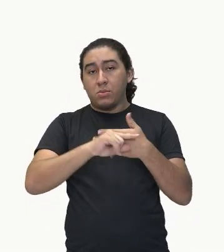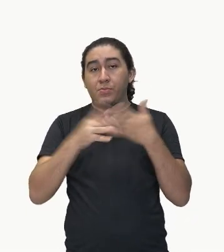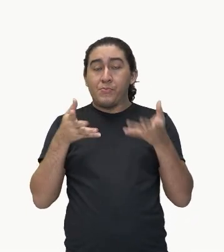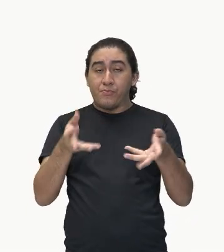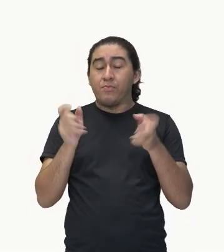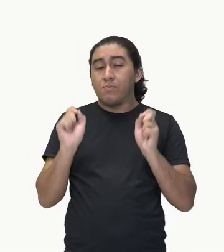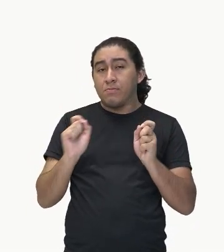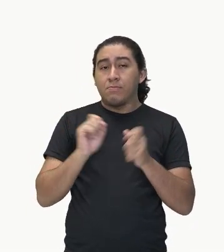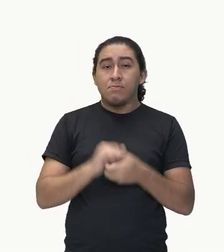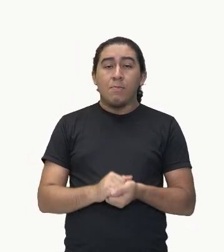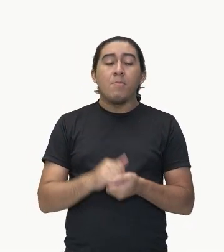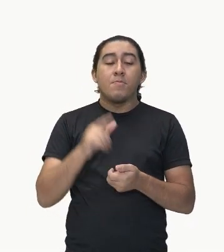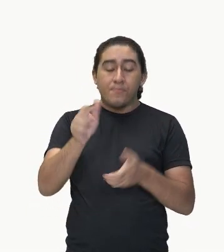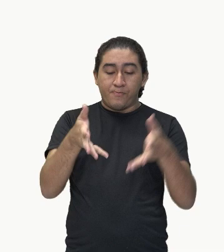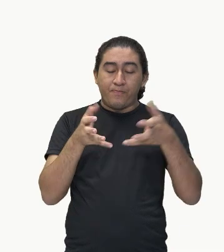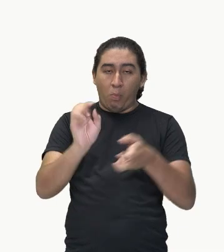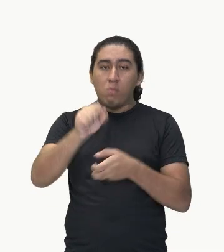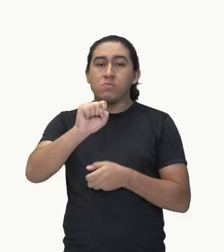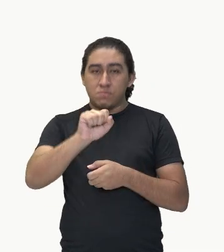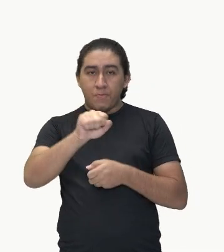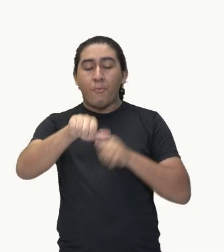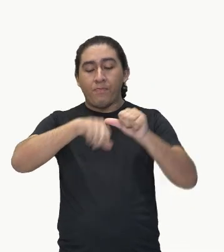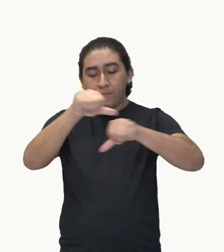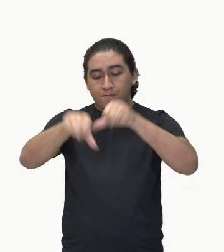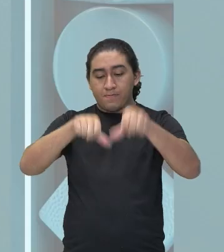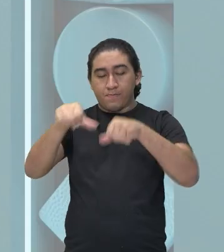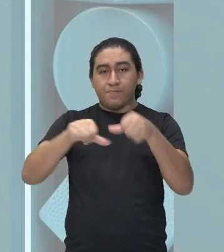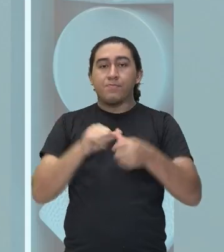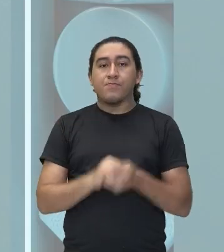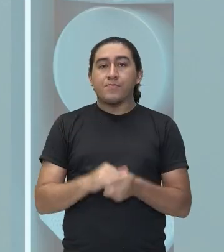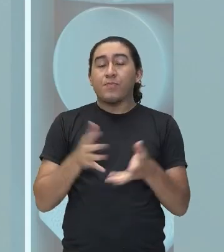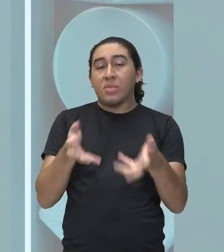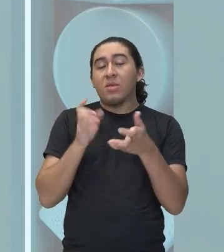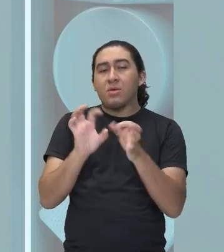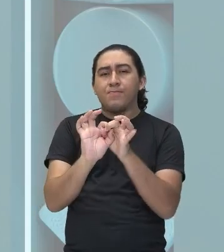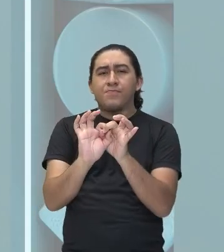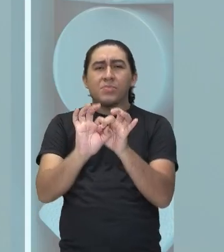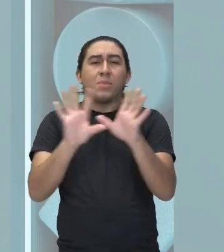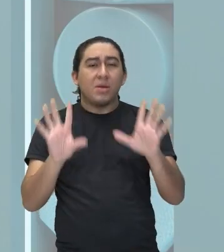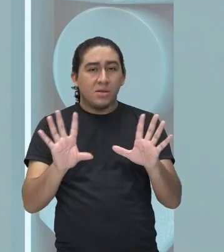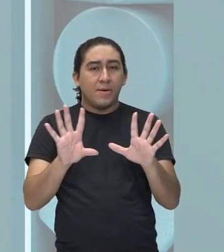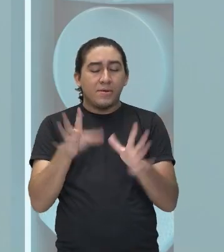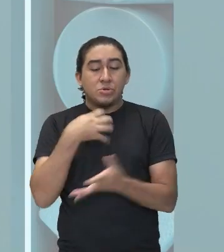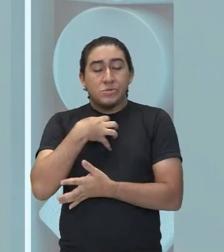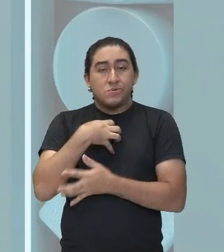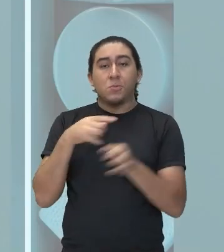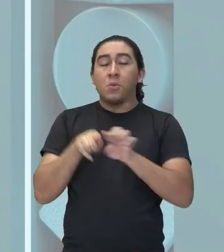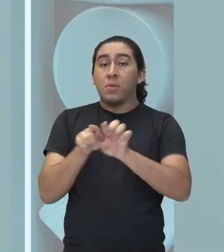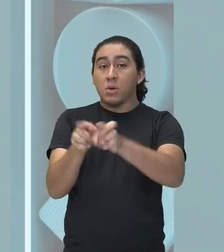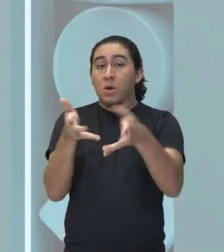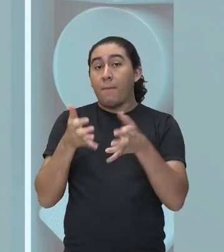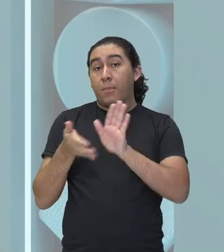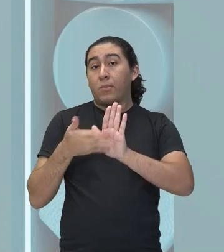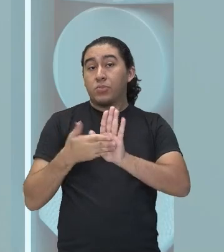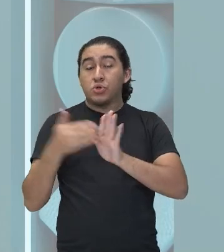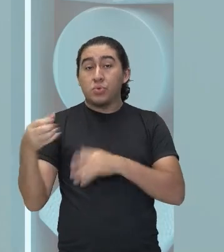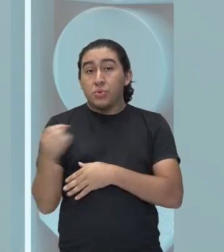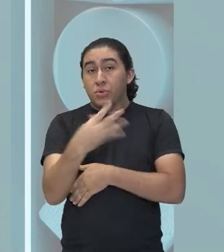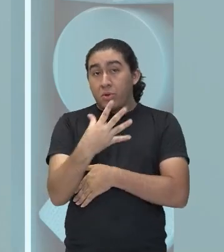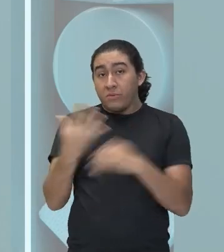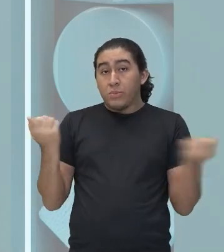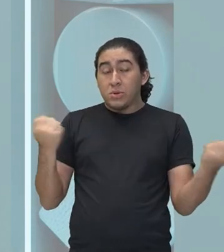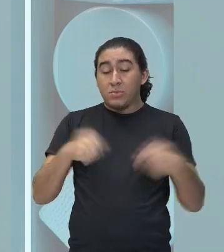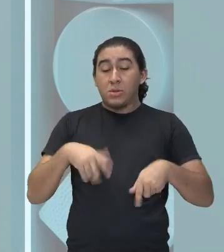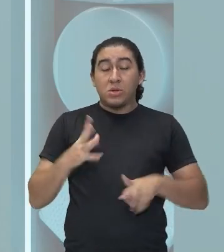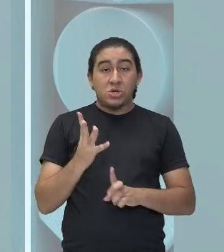o quê? Querem essa transformação. Eles querem a liberdade, querem propor novas formas de fazer a arte lá